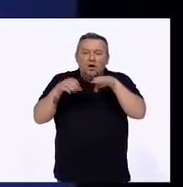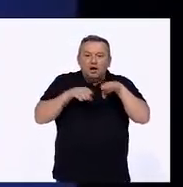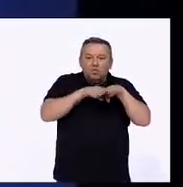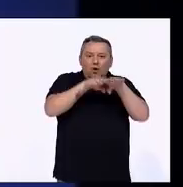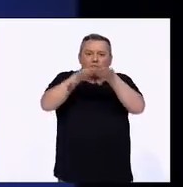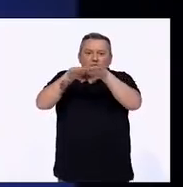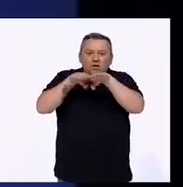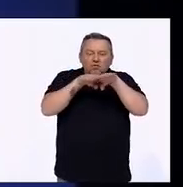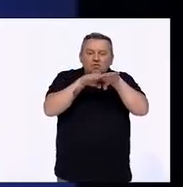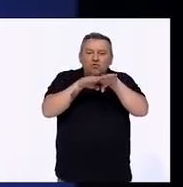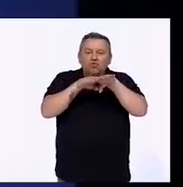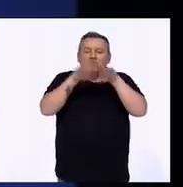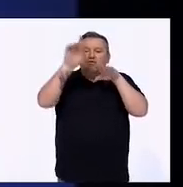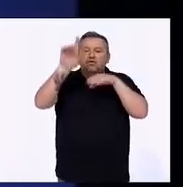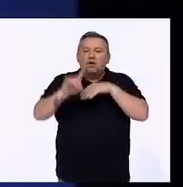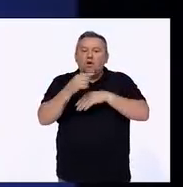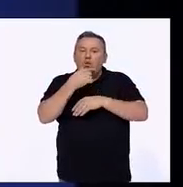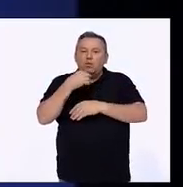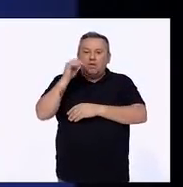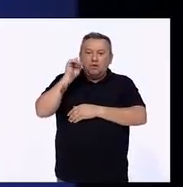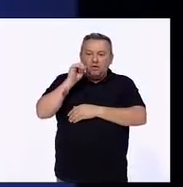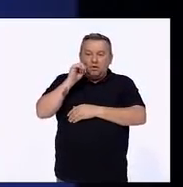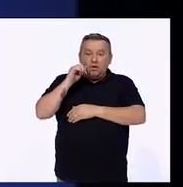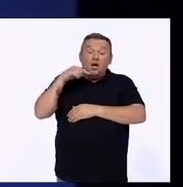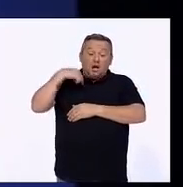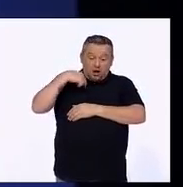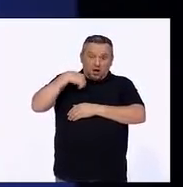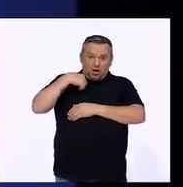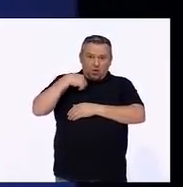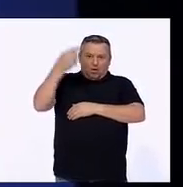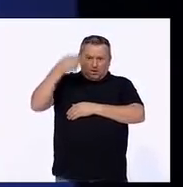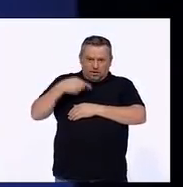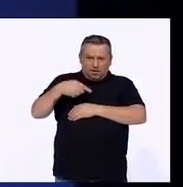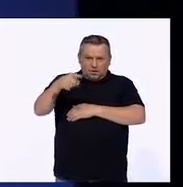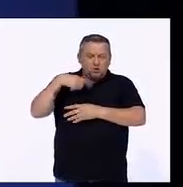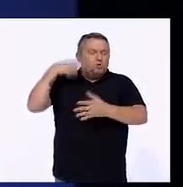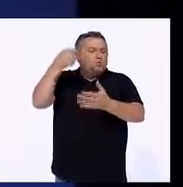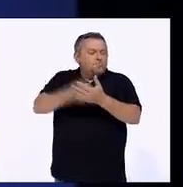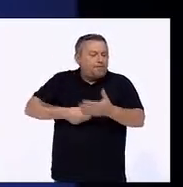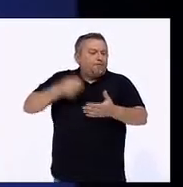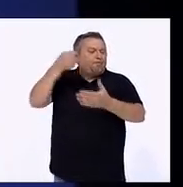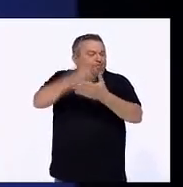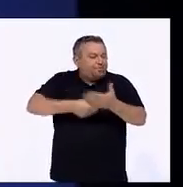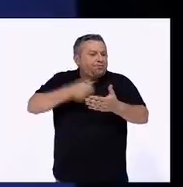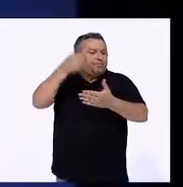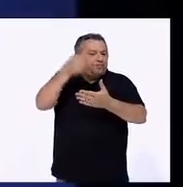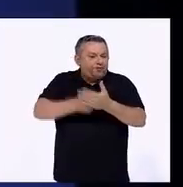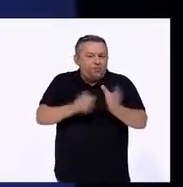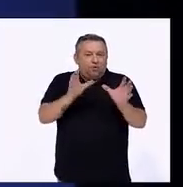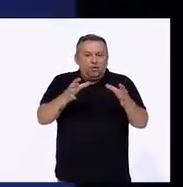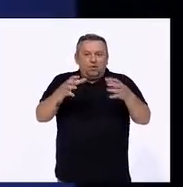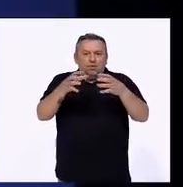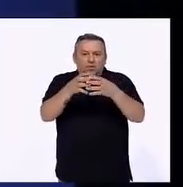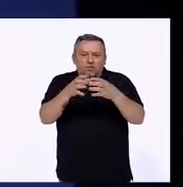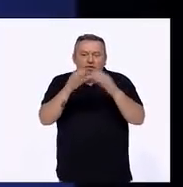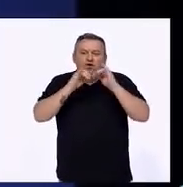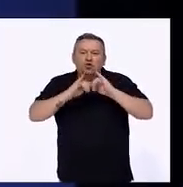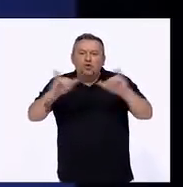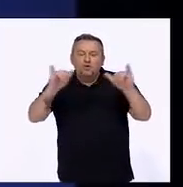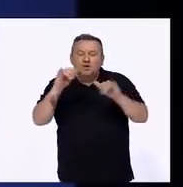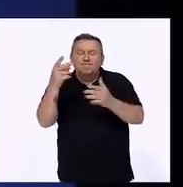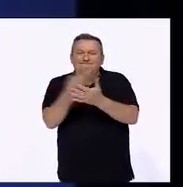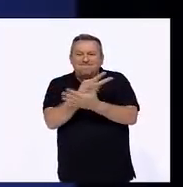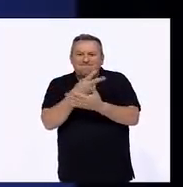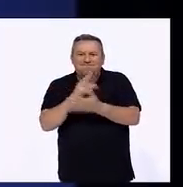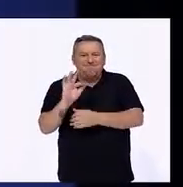entre mulheres e homens. Vê bem, Mariana, eu, nessa semana, passei a semana lutando contra um conjunto de notícias falsas a meu respeito, que